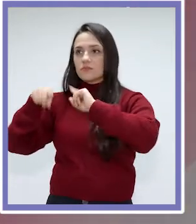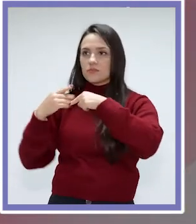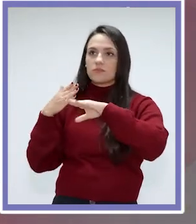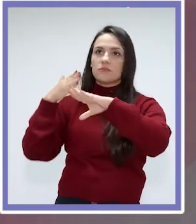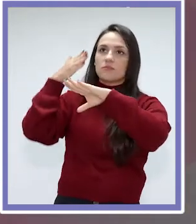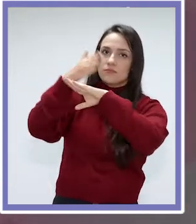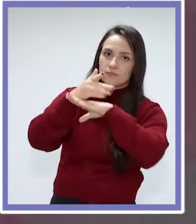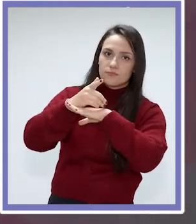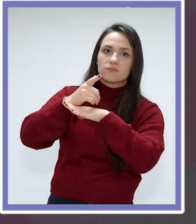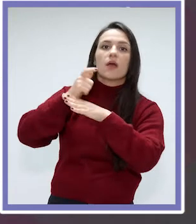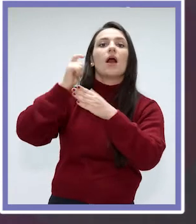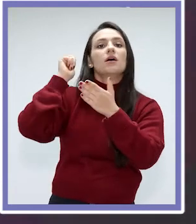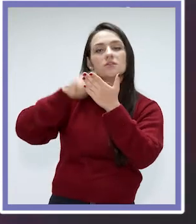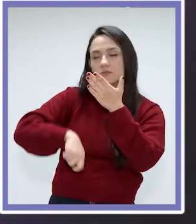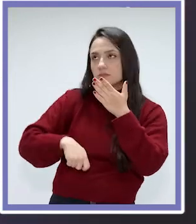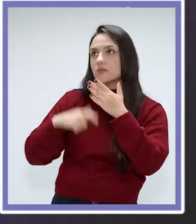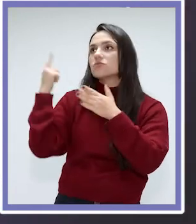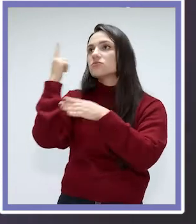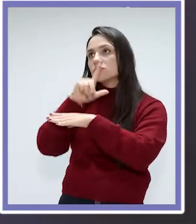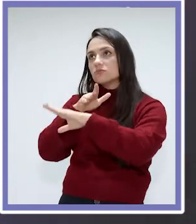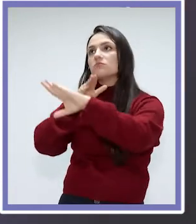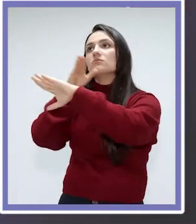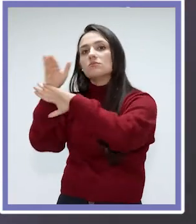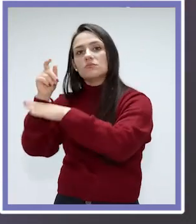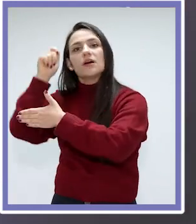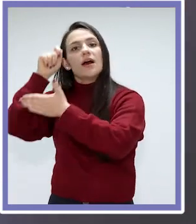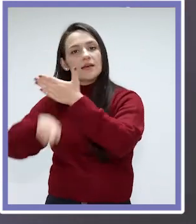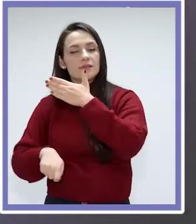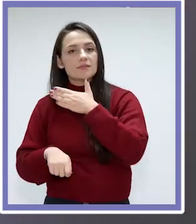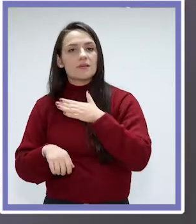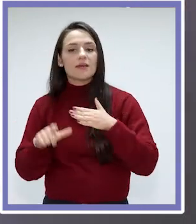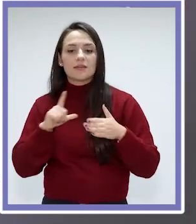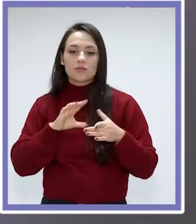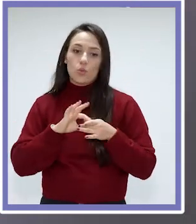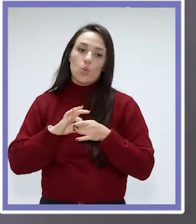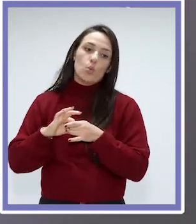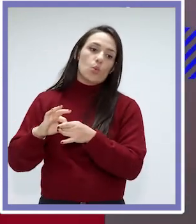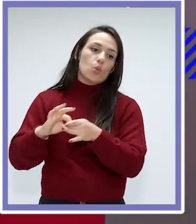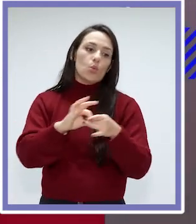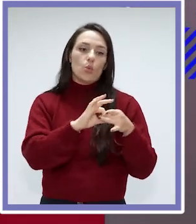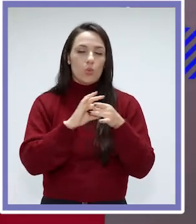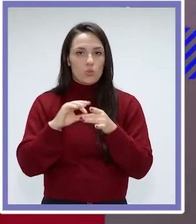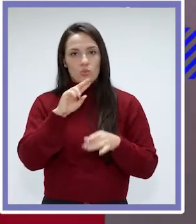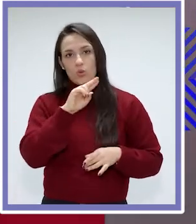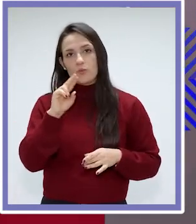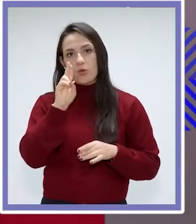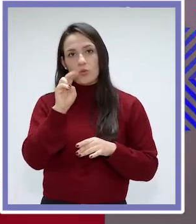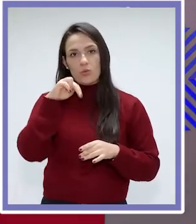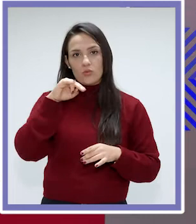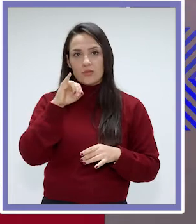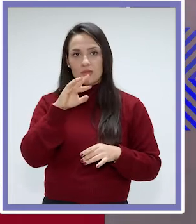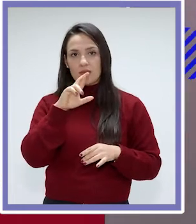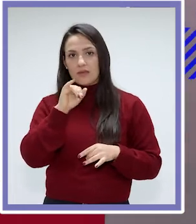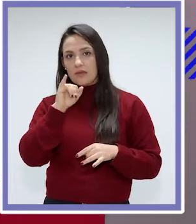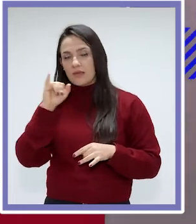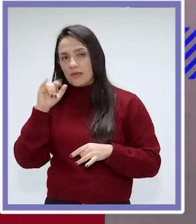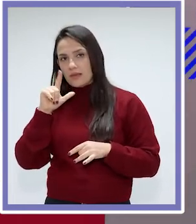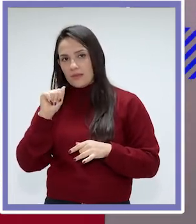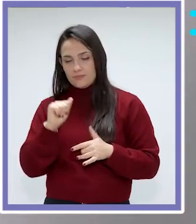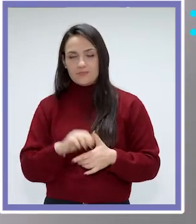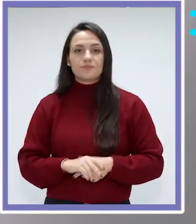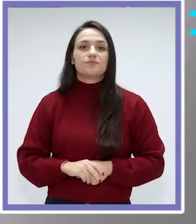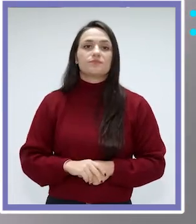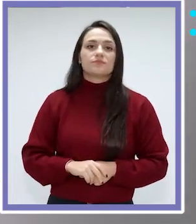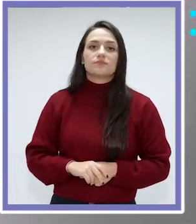6 brasileiras e essa do exterior, e aí nós formamos uma rede chamada Unihila. Então, a